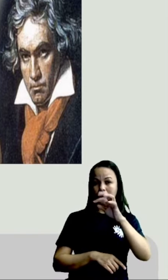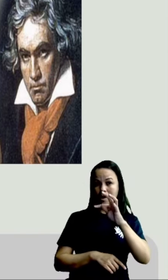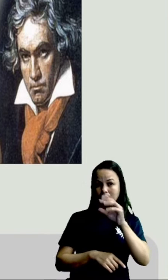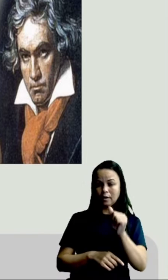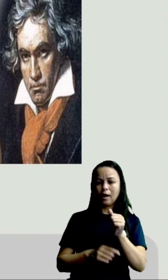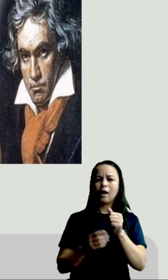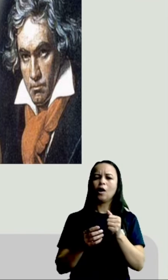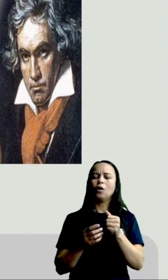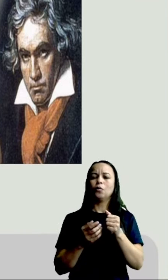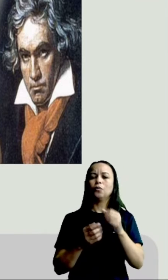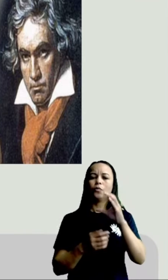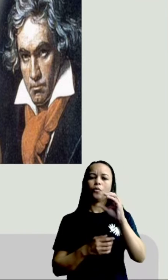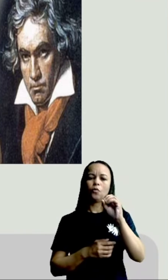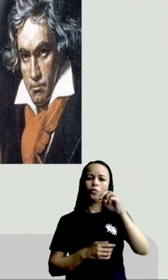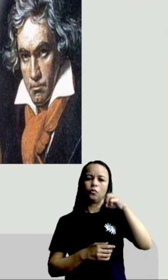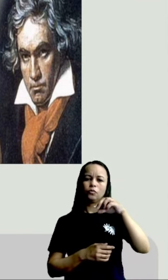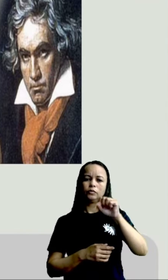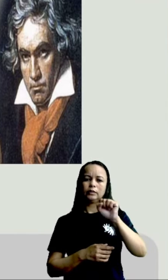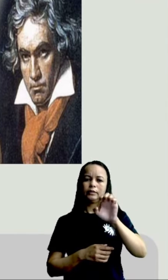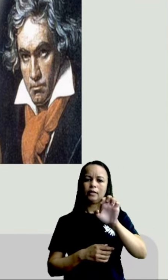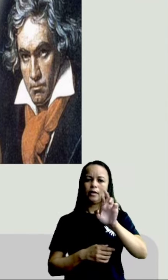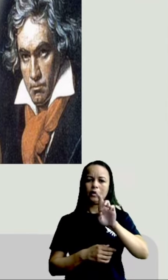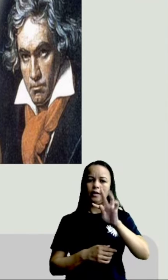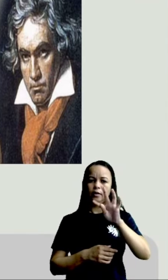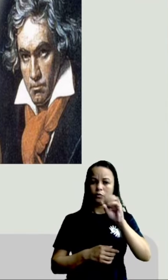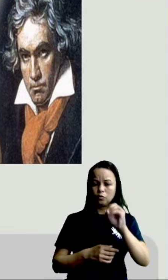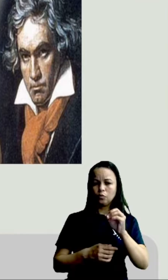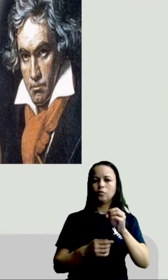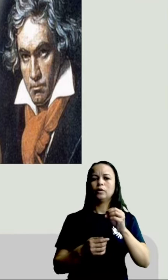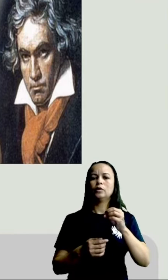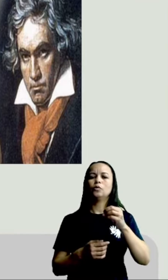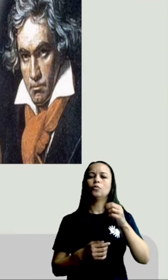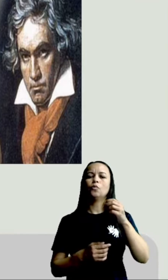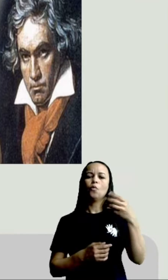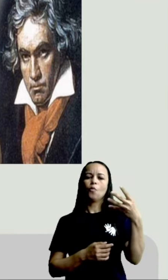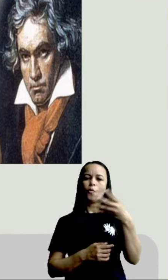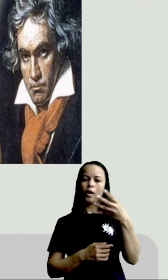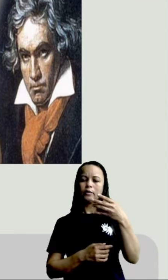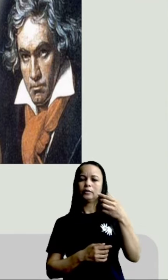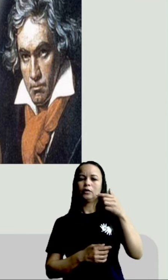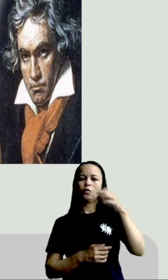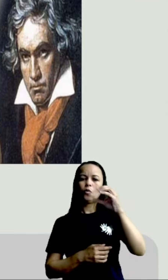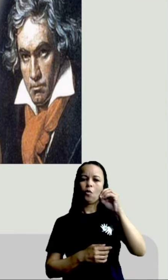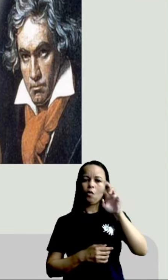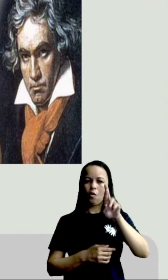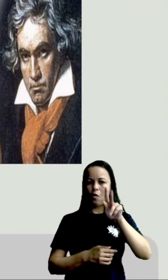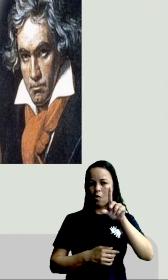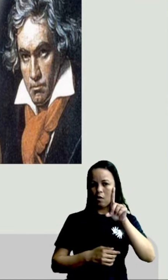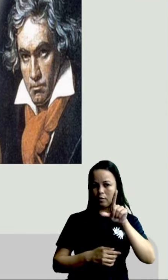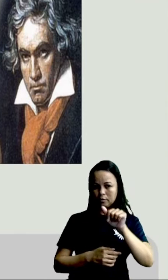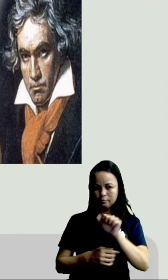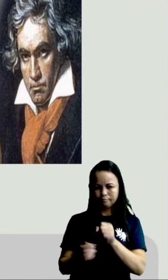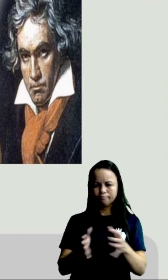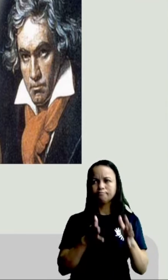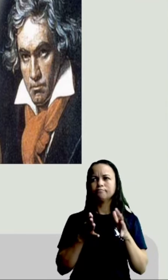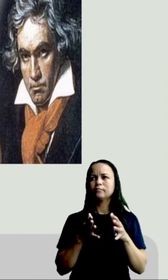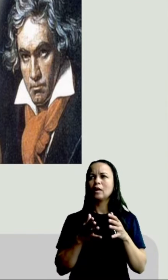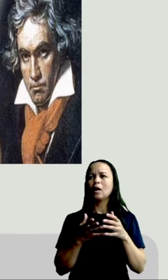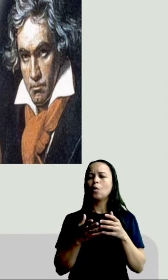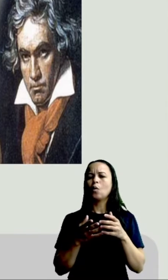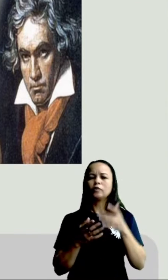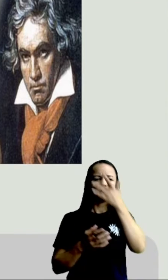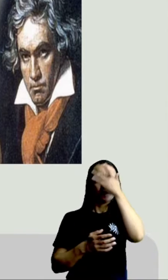No conserto de um quarteto de cordas e os artistas que isso é sobre